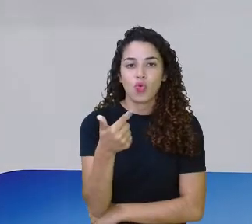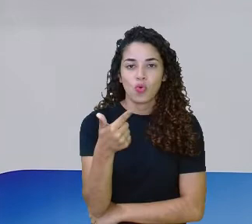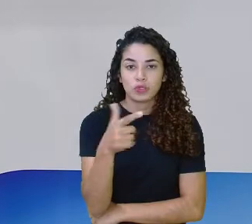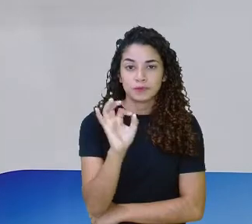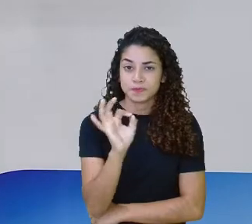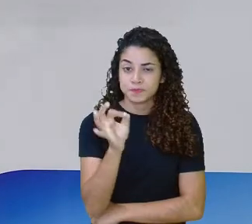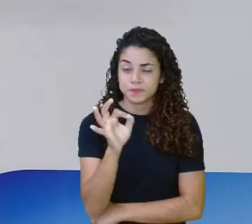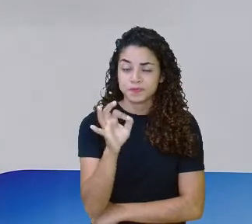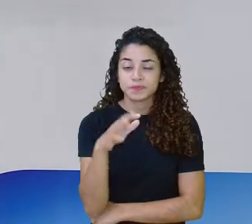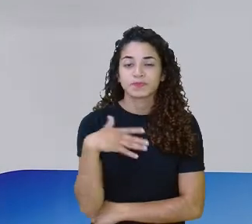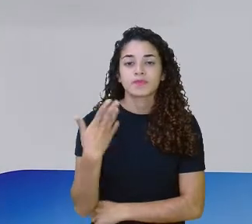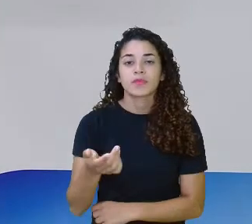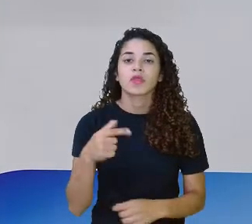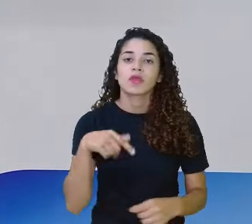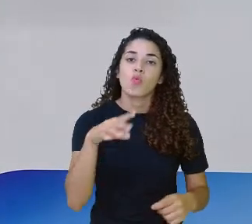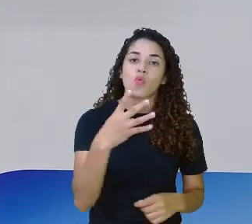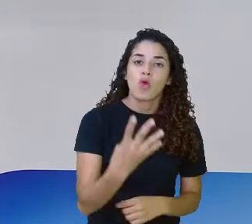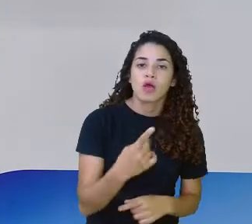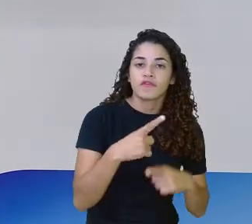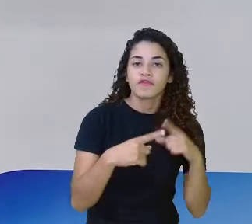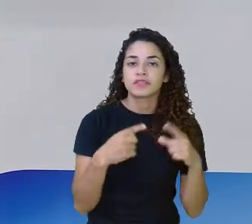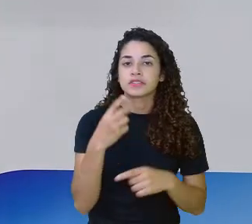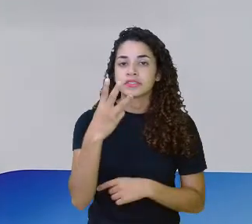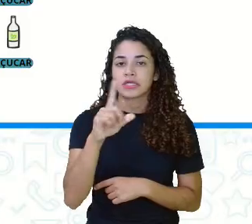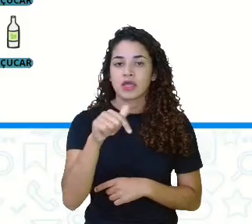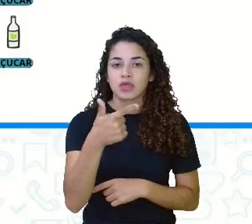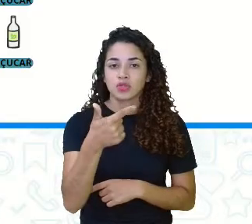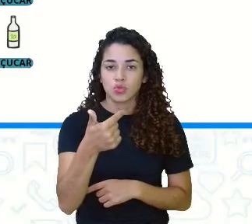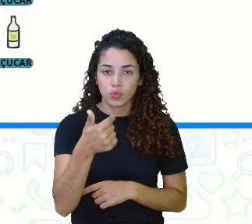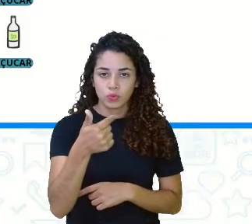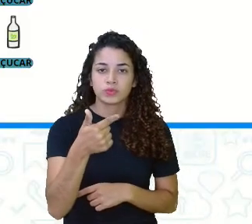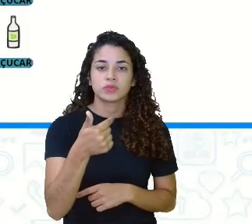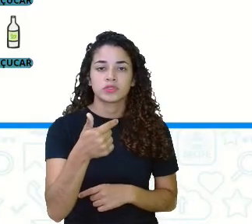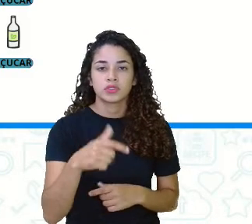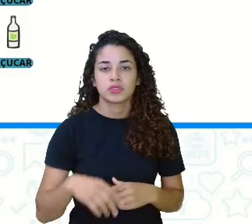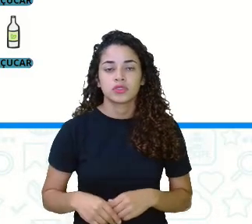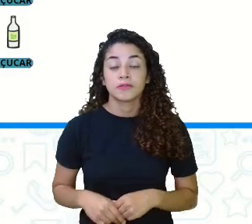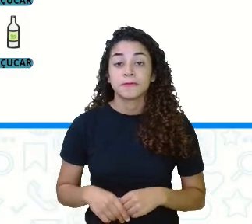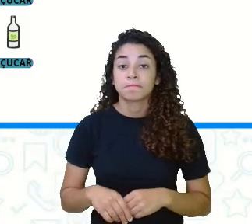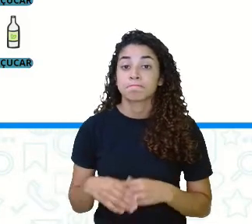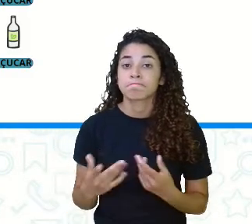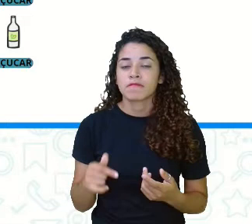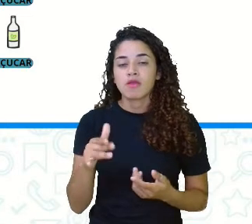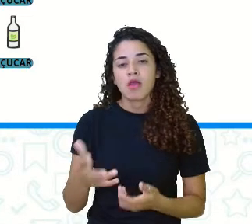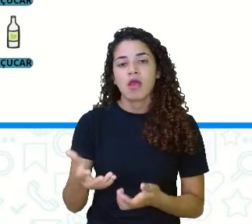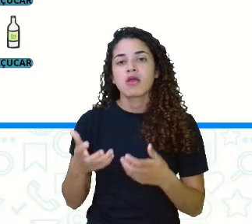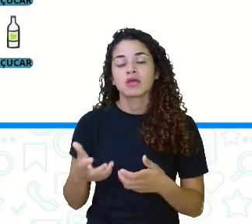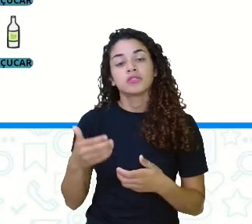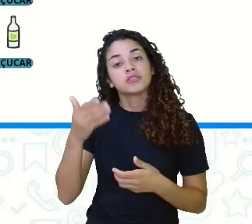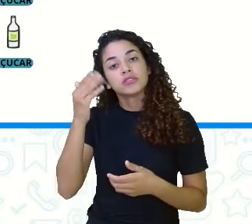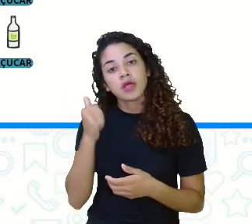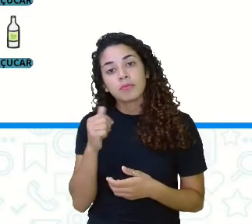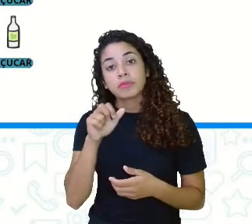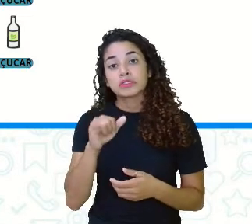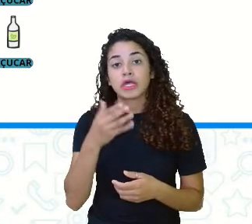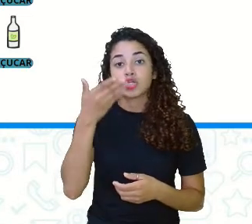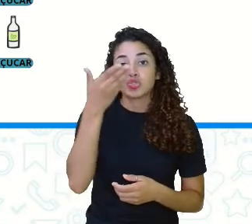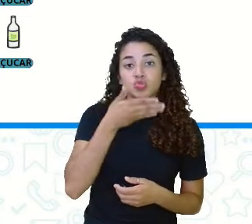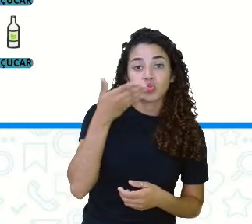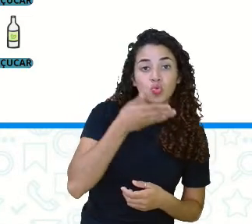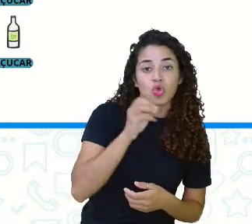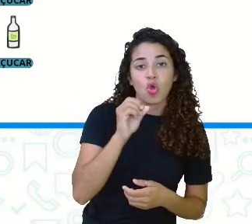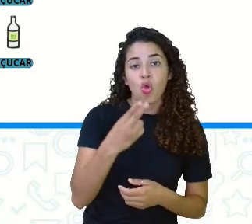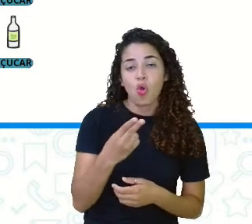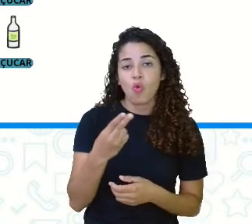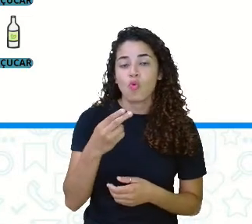12? 4 vezes 3 aí. Deu 12. Ele quer saber açúcar ou adoçante.